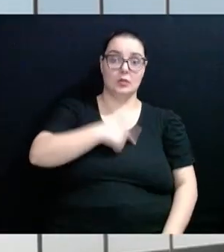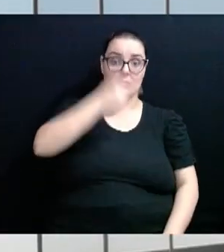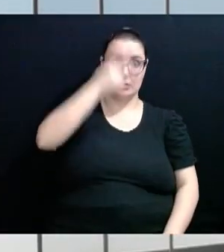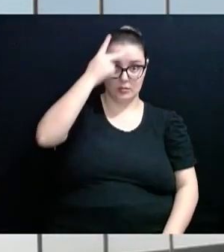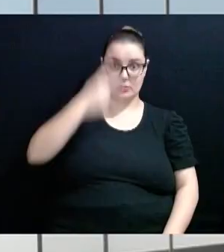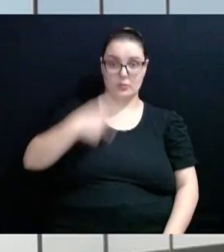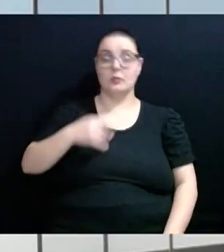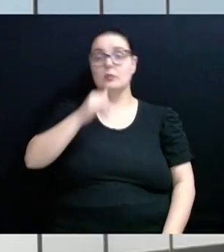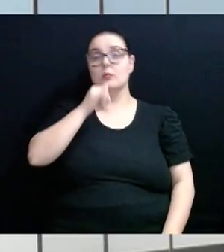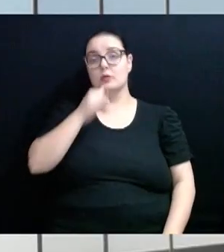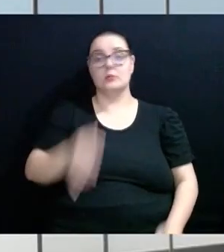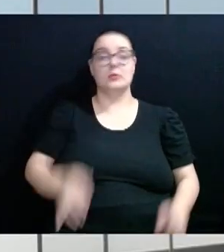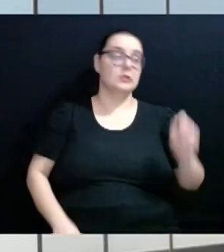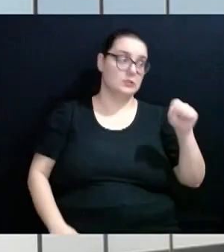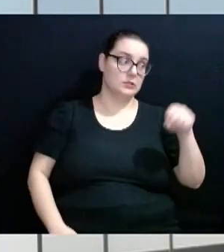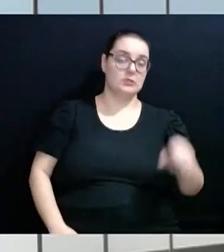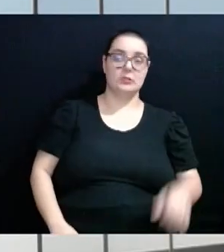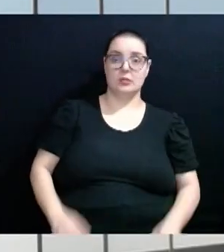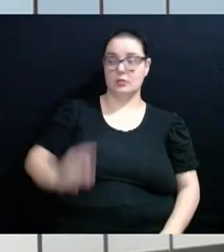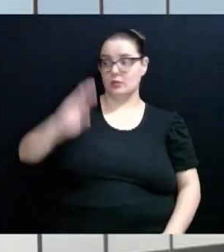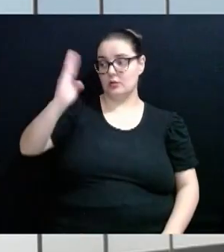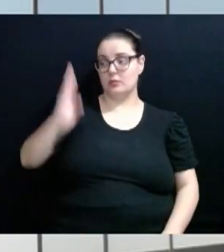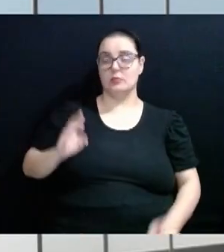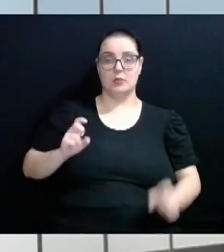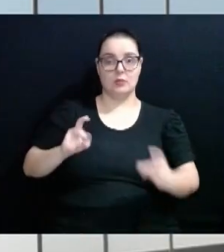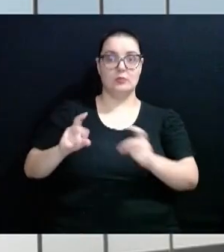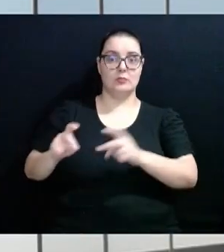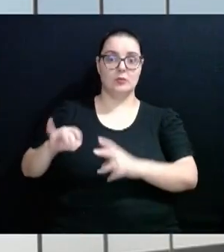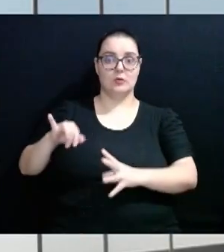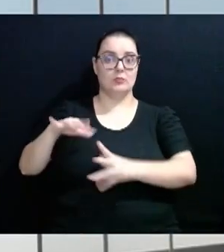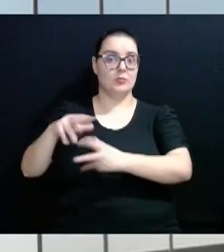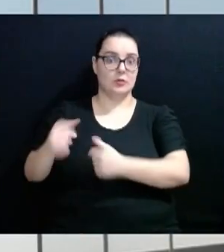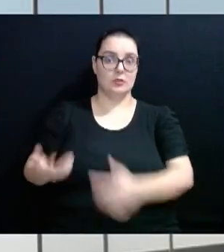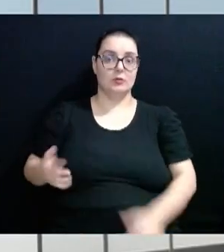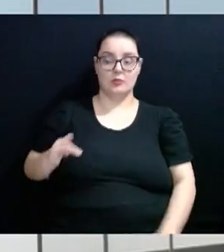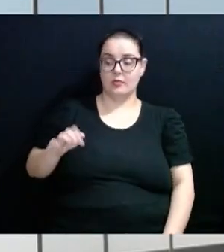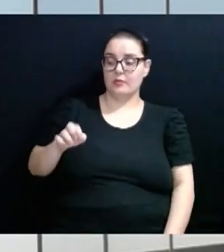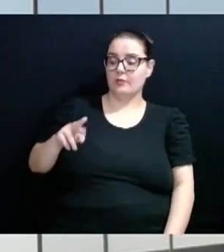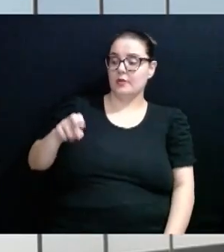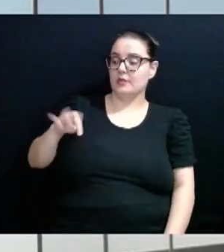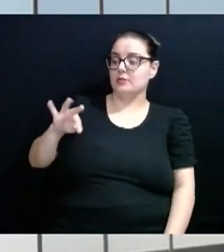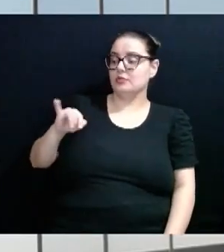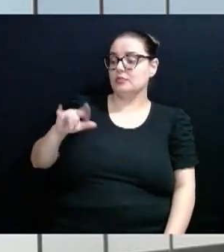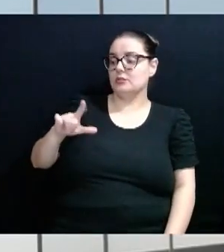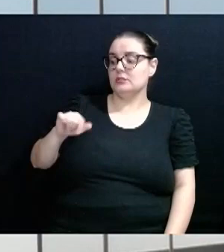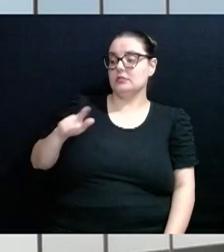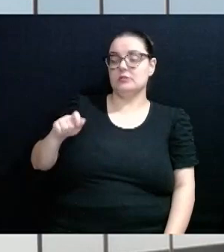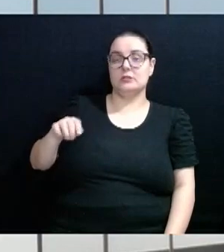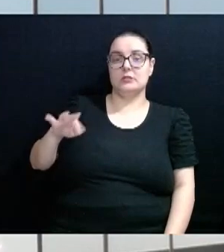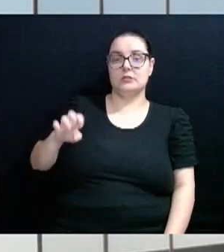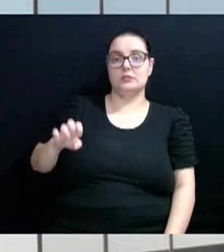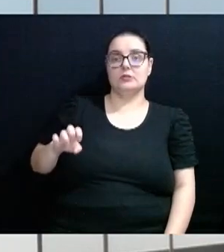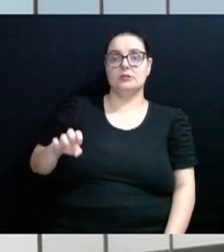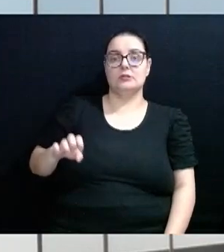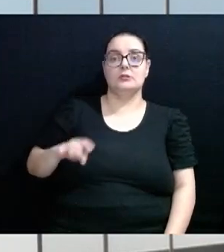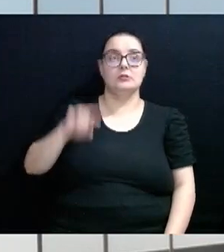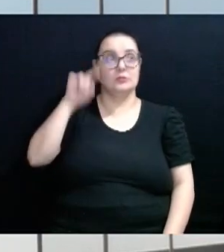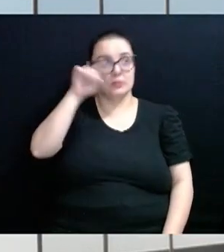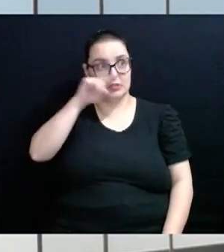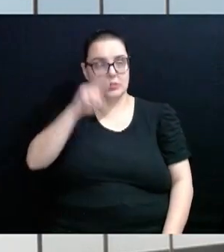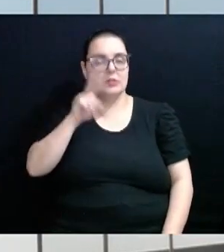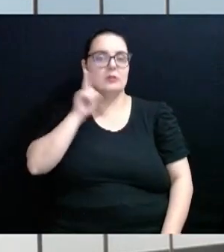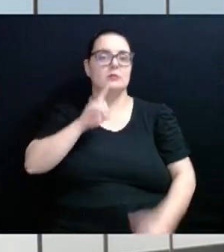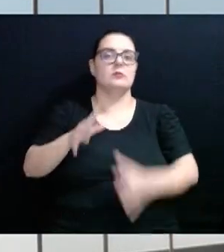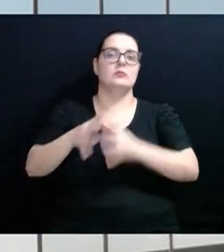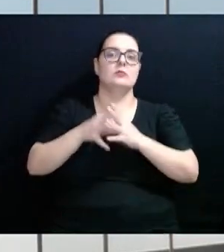o Brasil é um importador de fertilizantes dos Estados Unidos, que é um insumo-chave para a nossa agricultura,